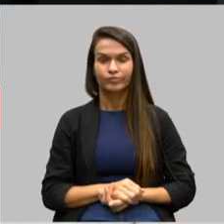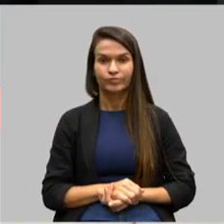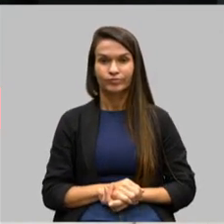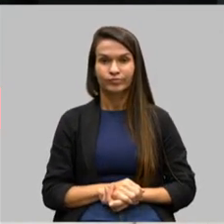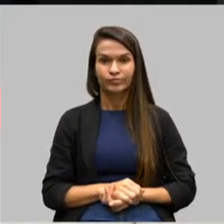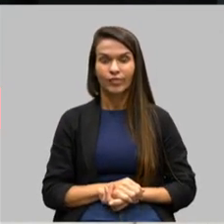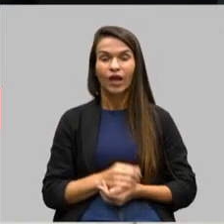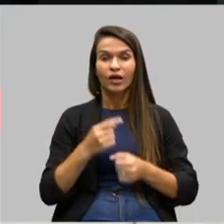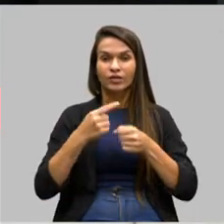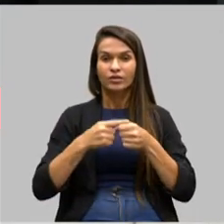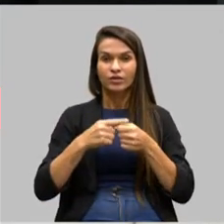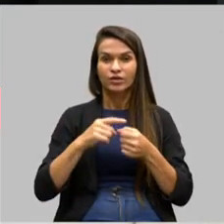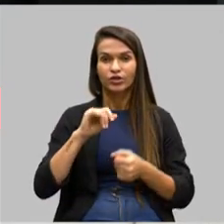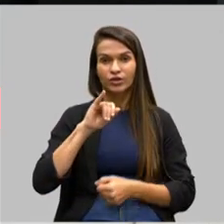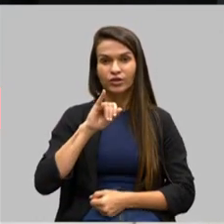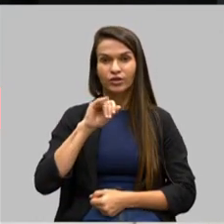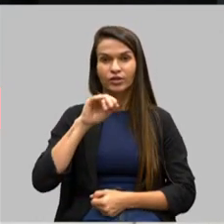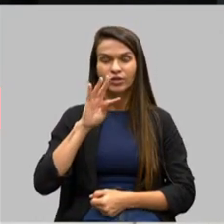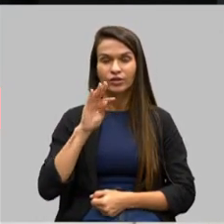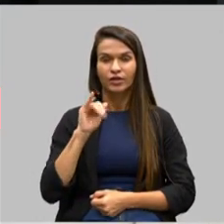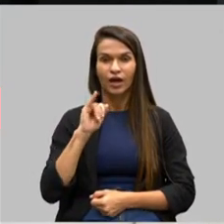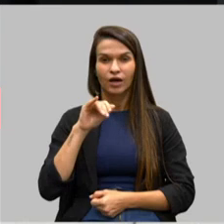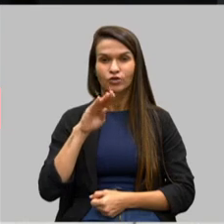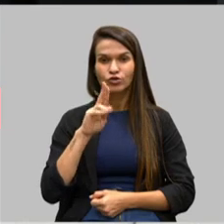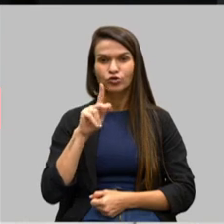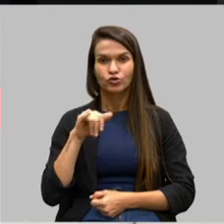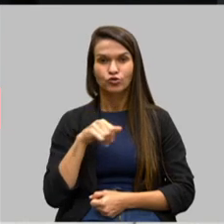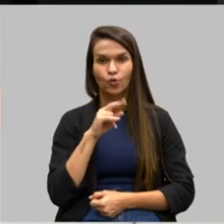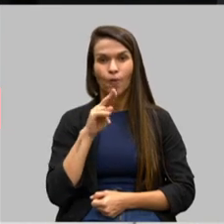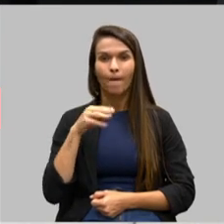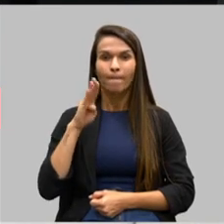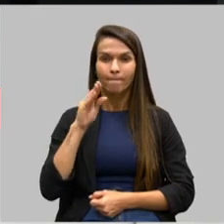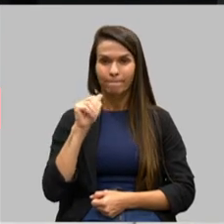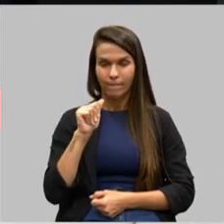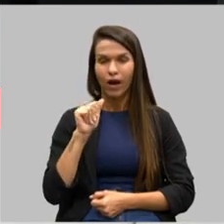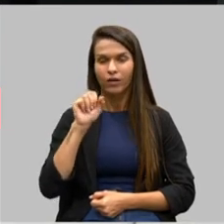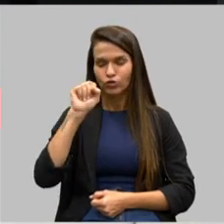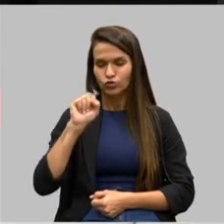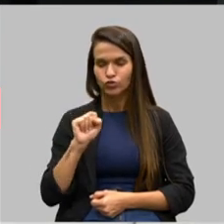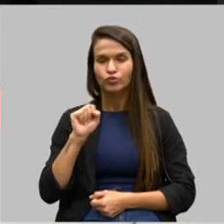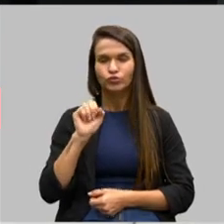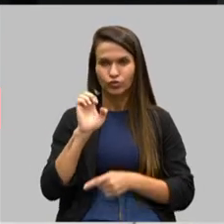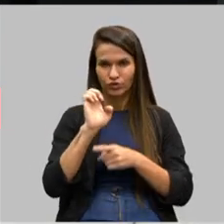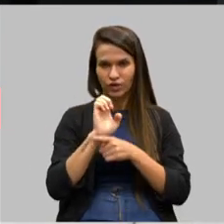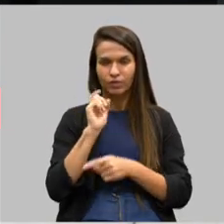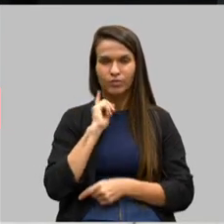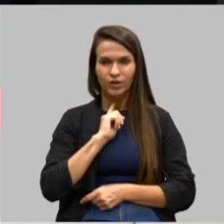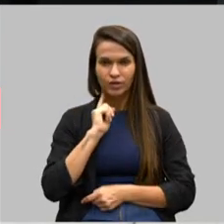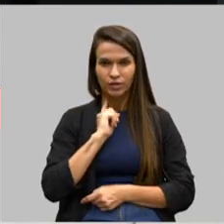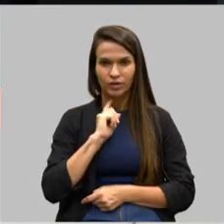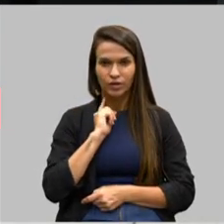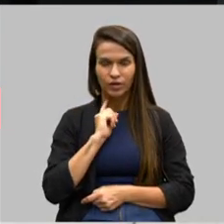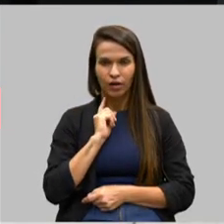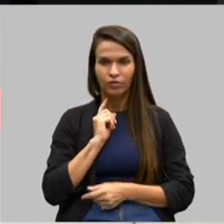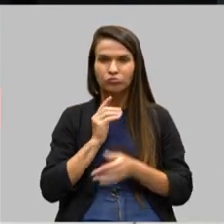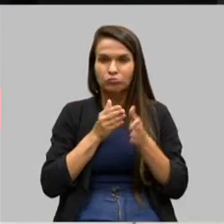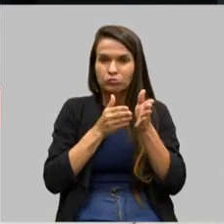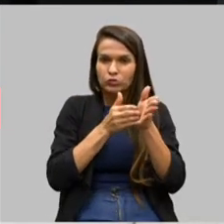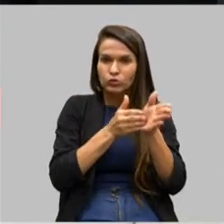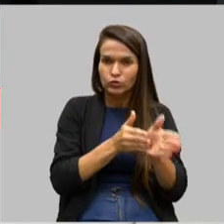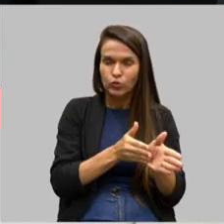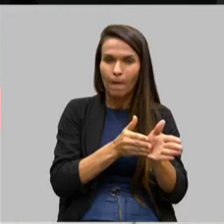Itajubá é um município mineiro localizado no sul do estado. Ele seguiu o padrão global.